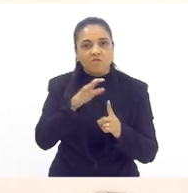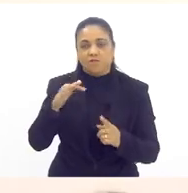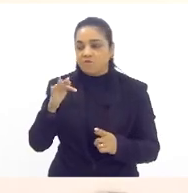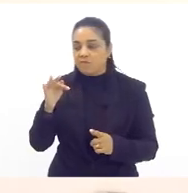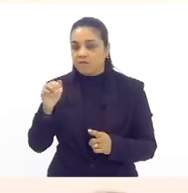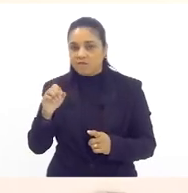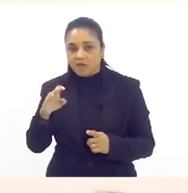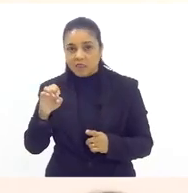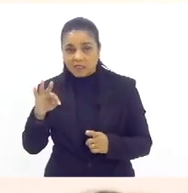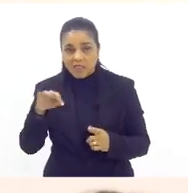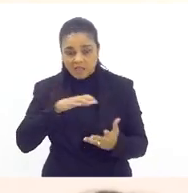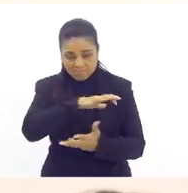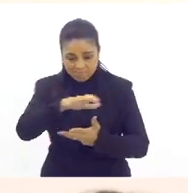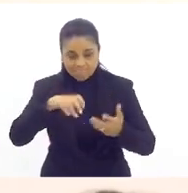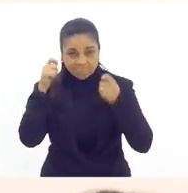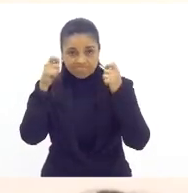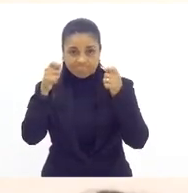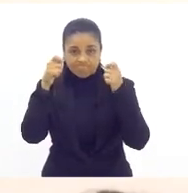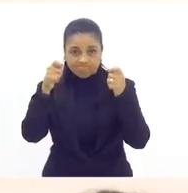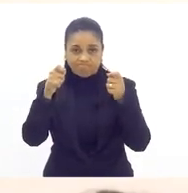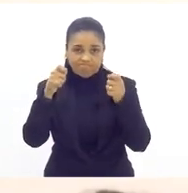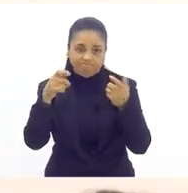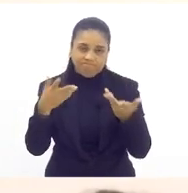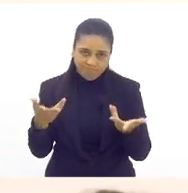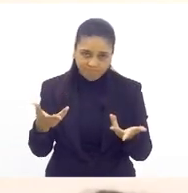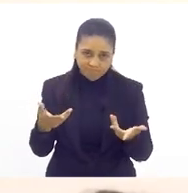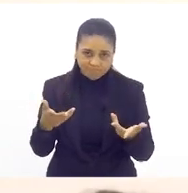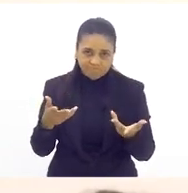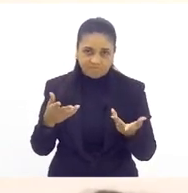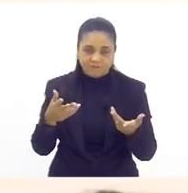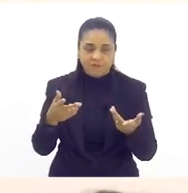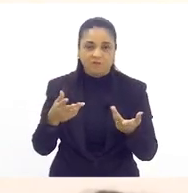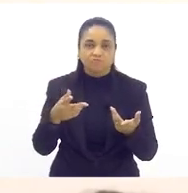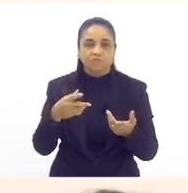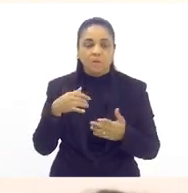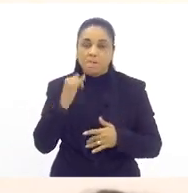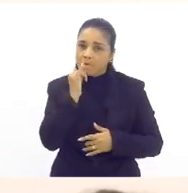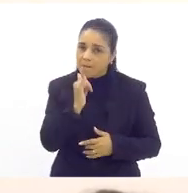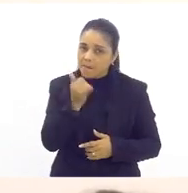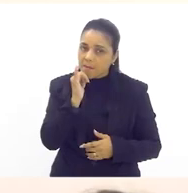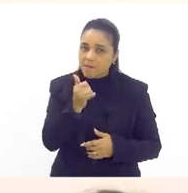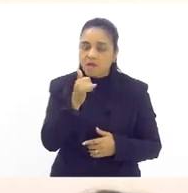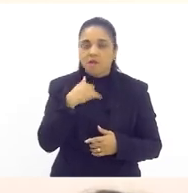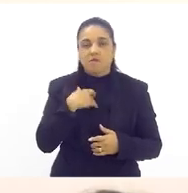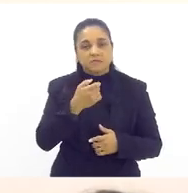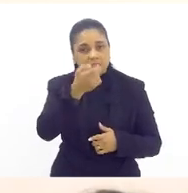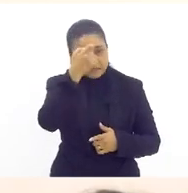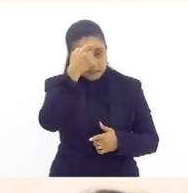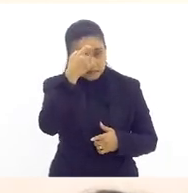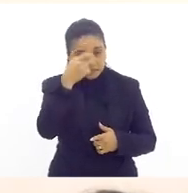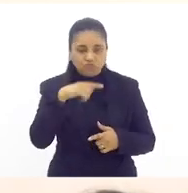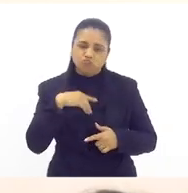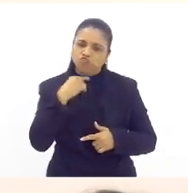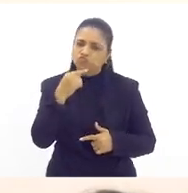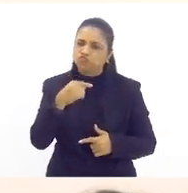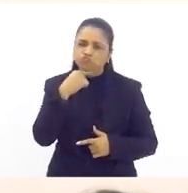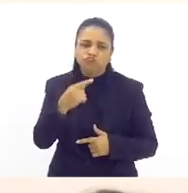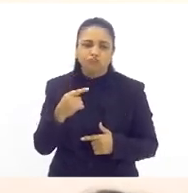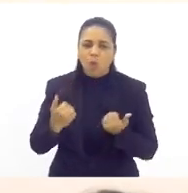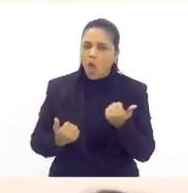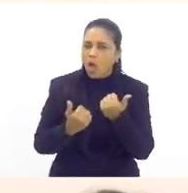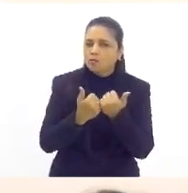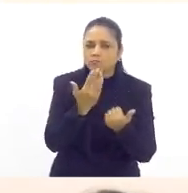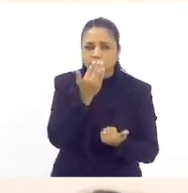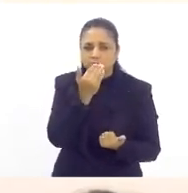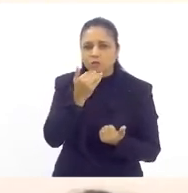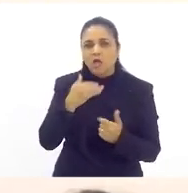greves da sua história então traga esse relato para que fique ciente não adianta falar com auxílio alimentação vai para casa